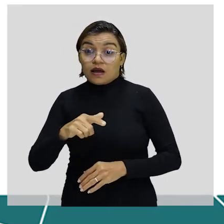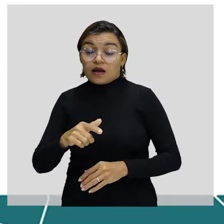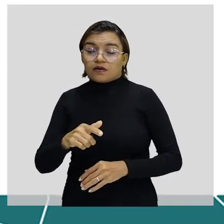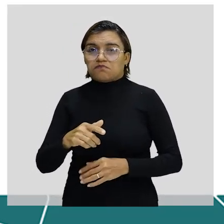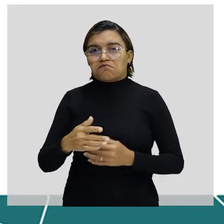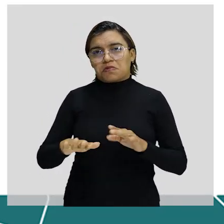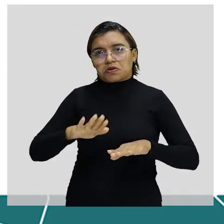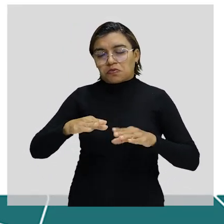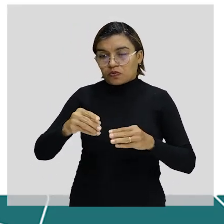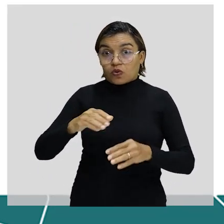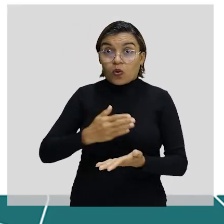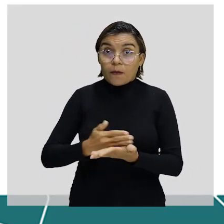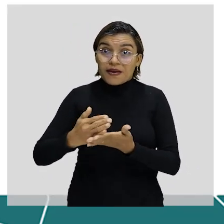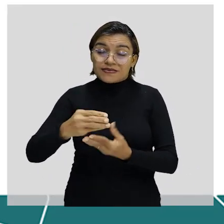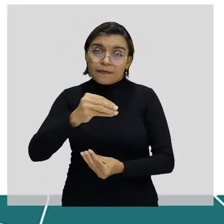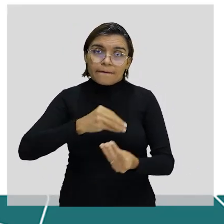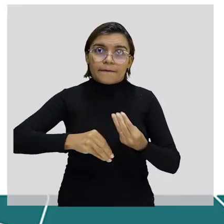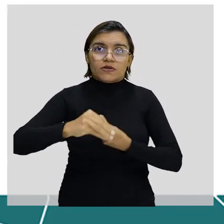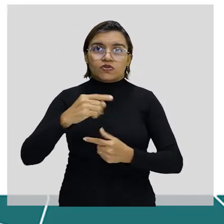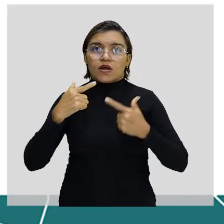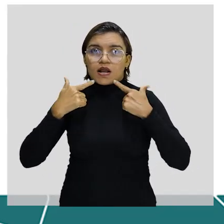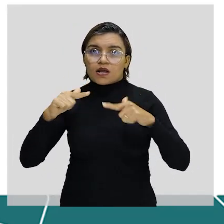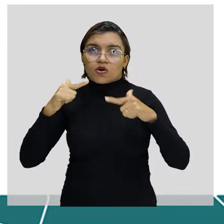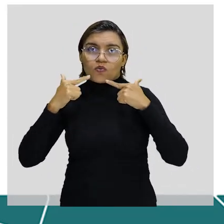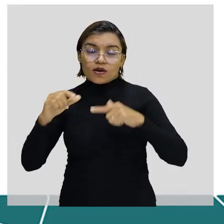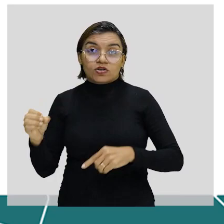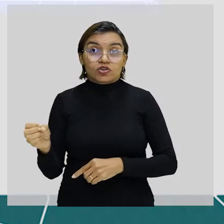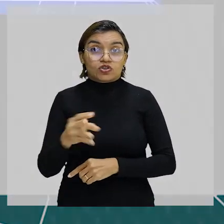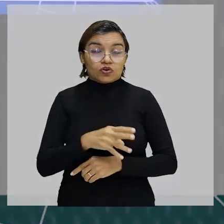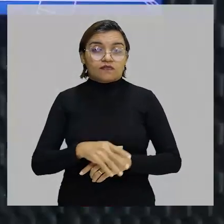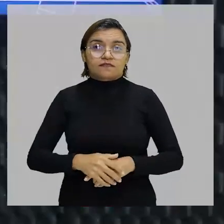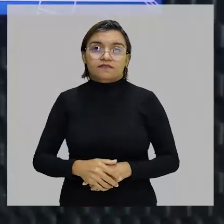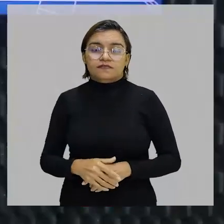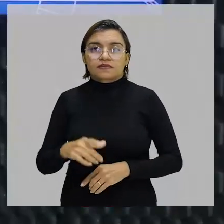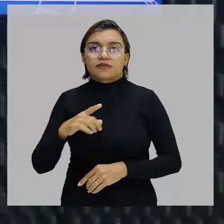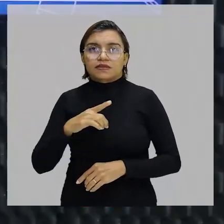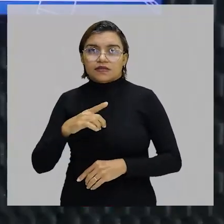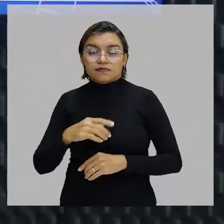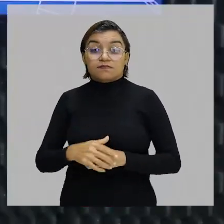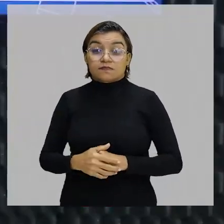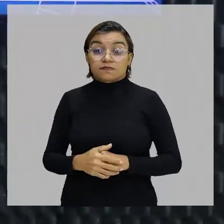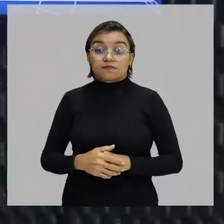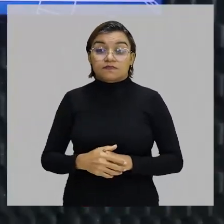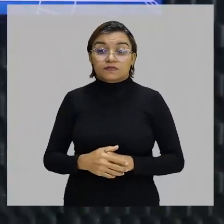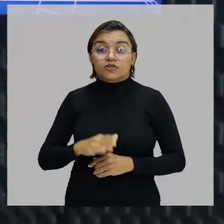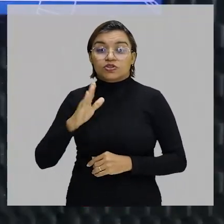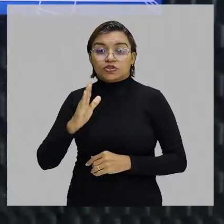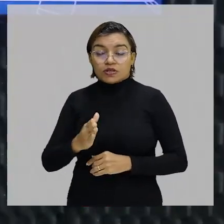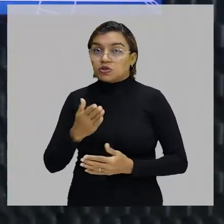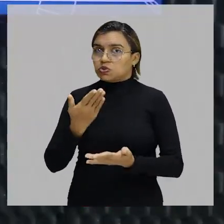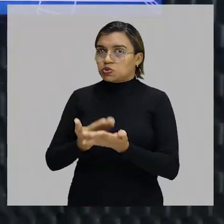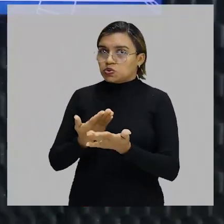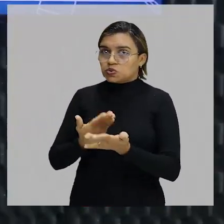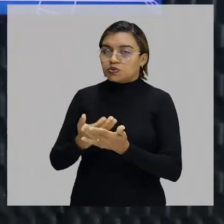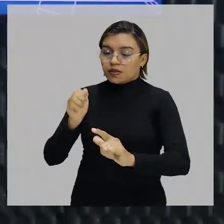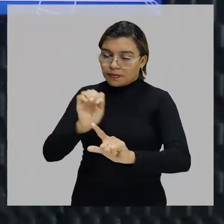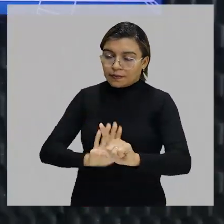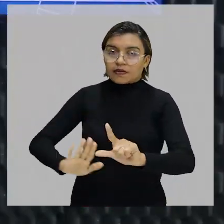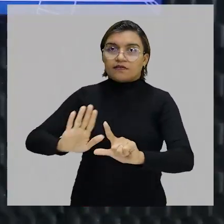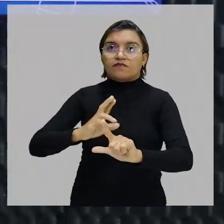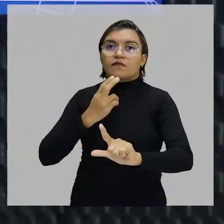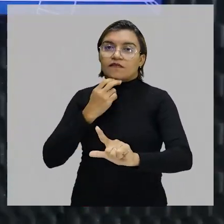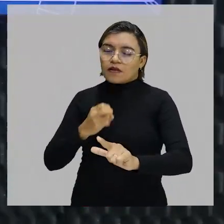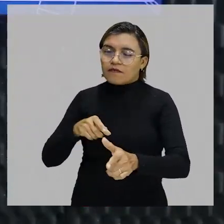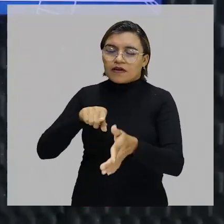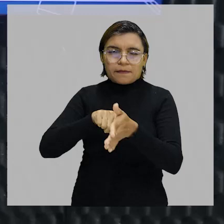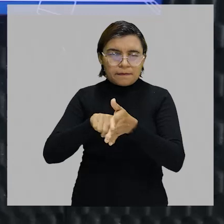misturar essas novas linguagens, além da instalação, da performance, do happening, isso tudo a gente já tem aula na plataforma, pesquisem, vai